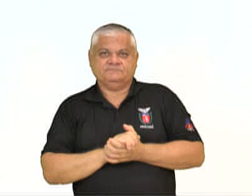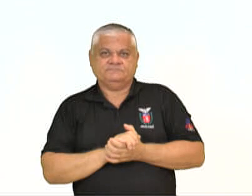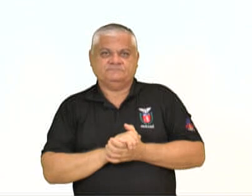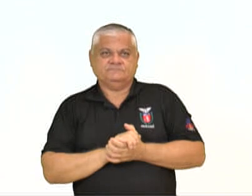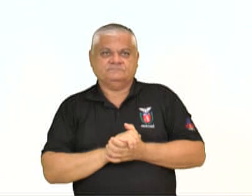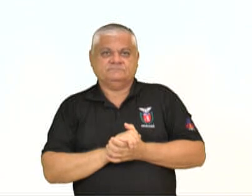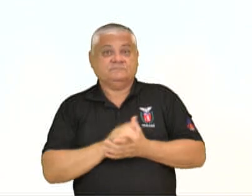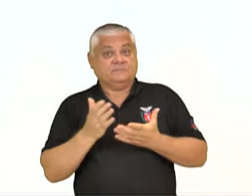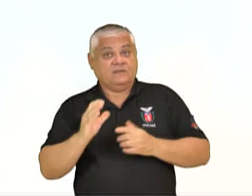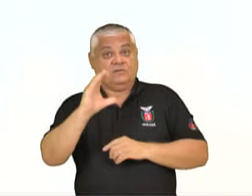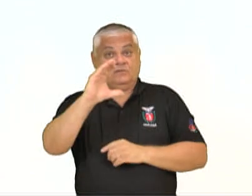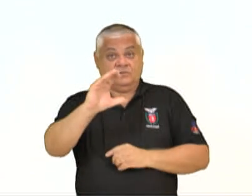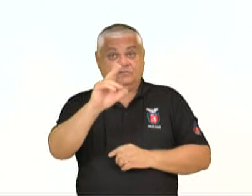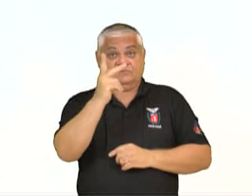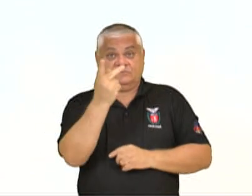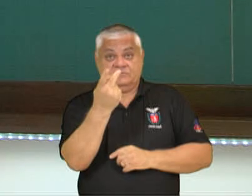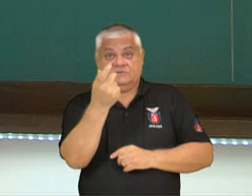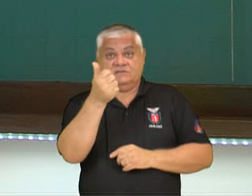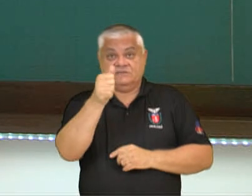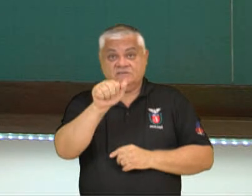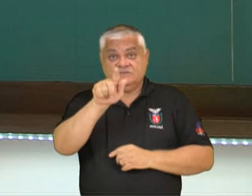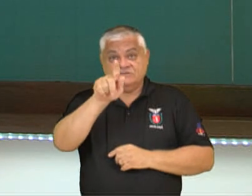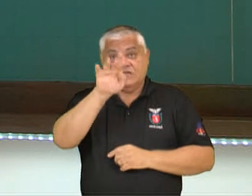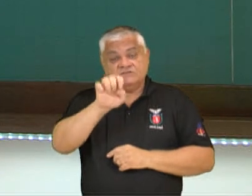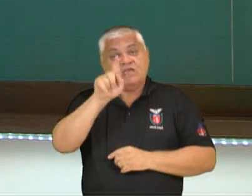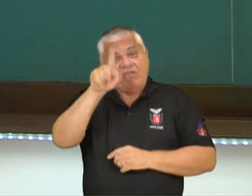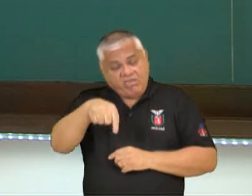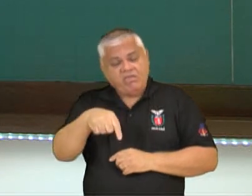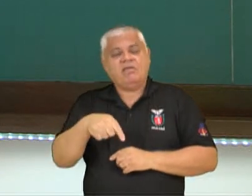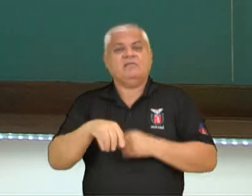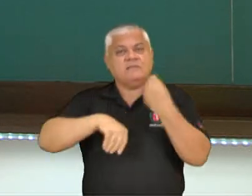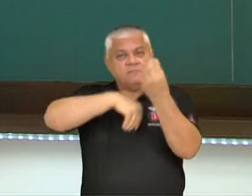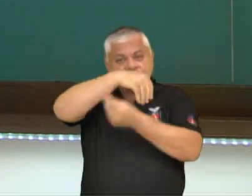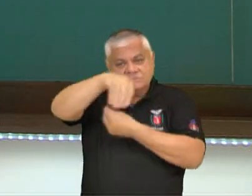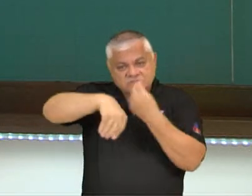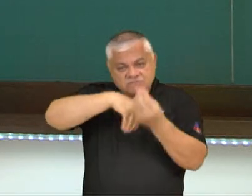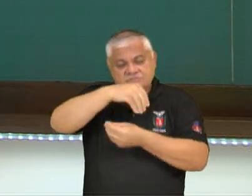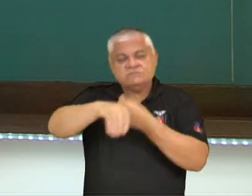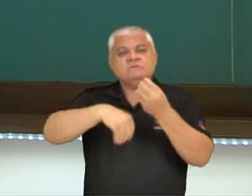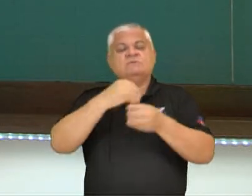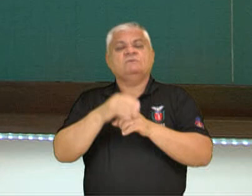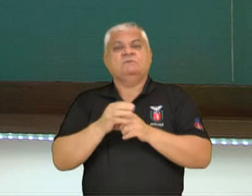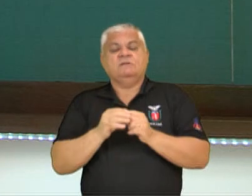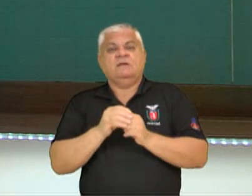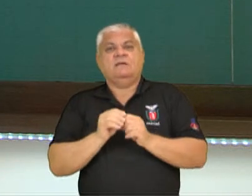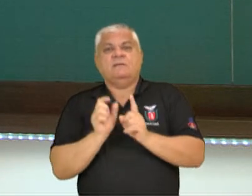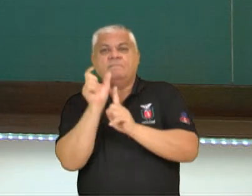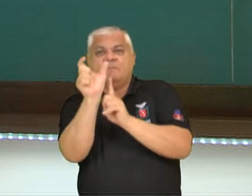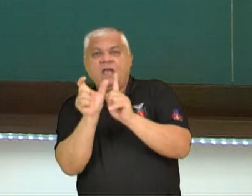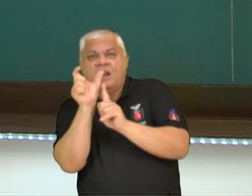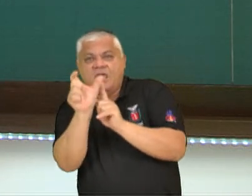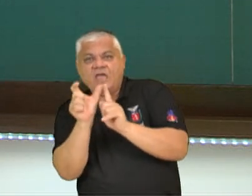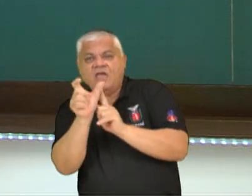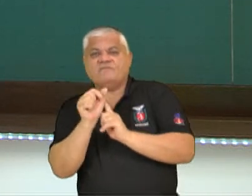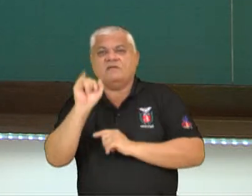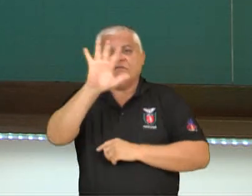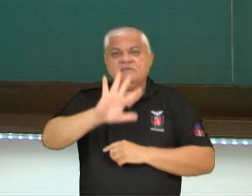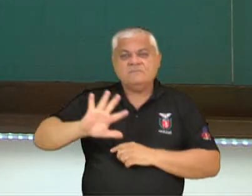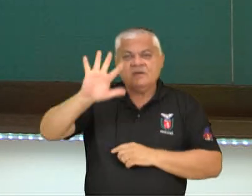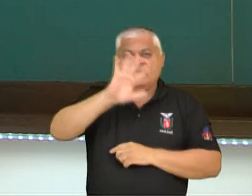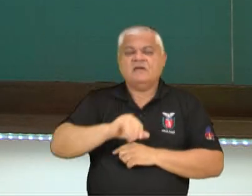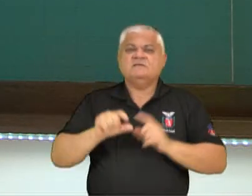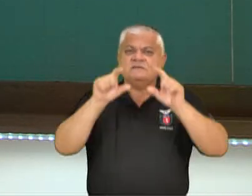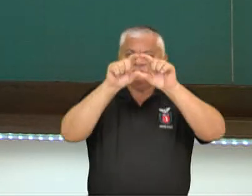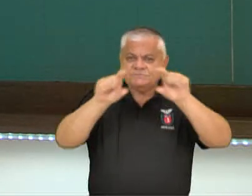Então, a charge, se você pensou na charge, é uma delas. Se você pensou história em quadrinhos também, tirinhas também, né? São textos